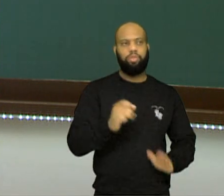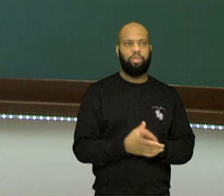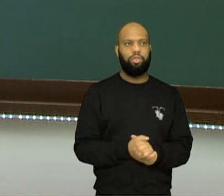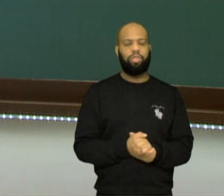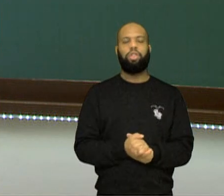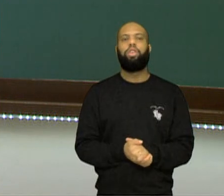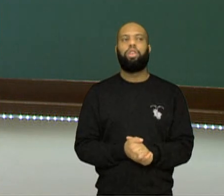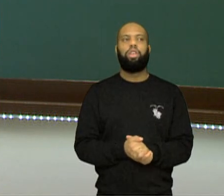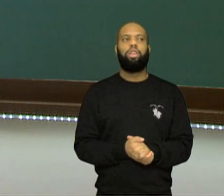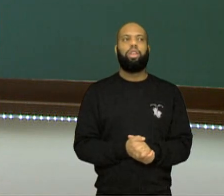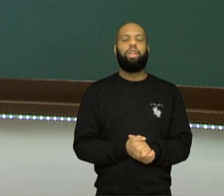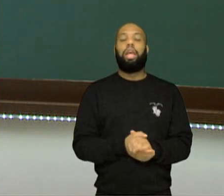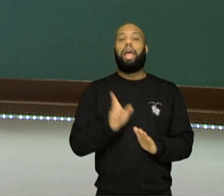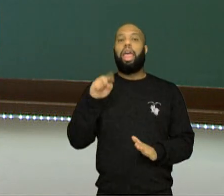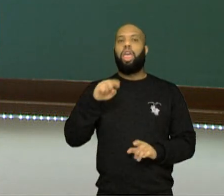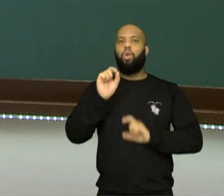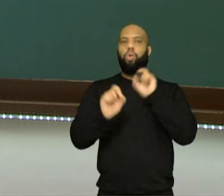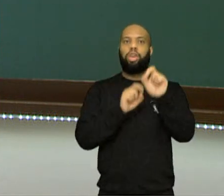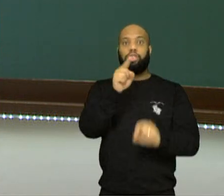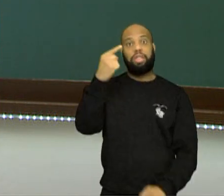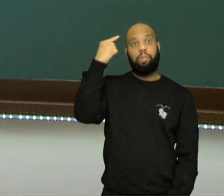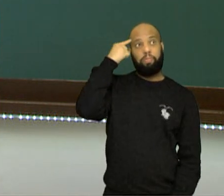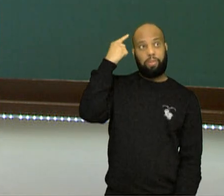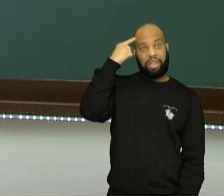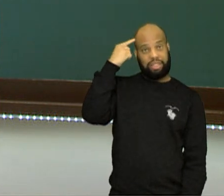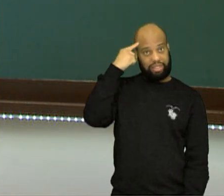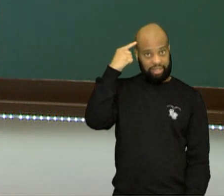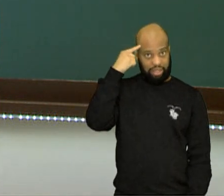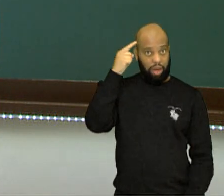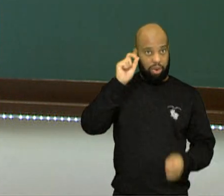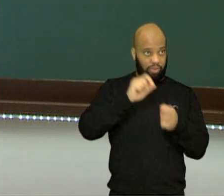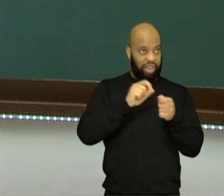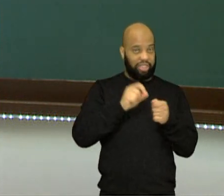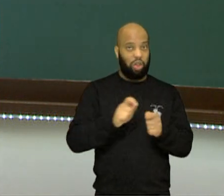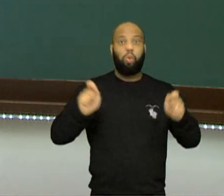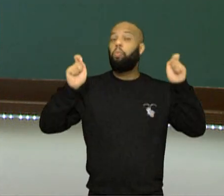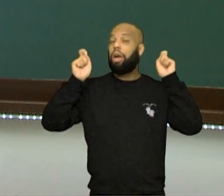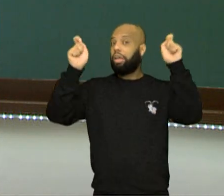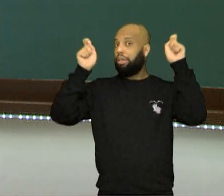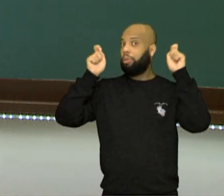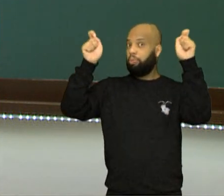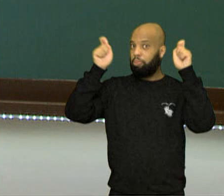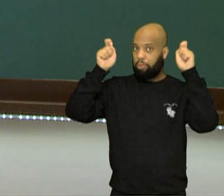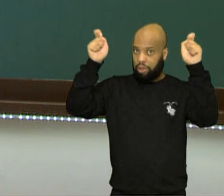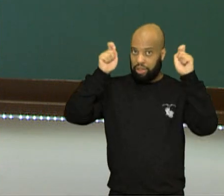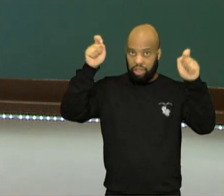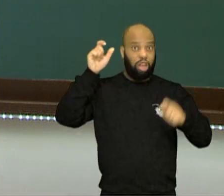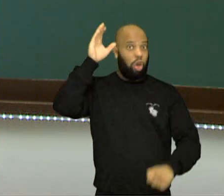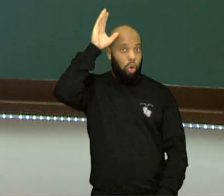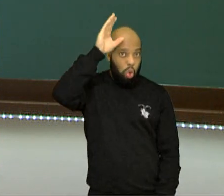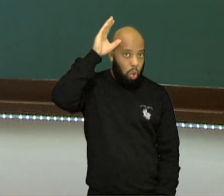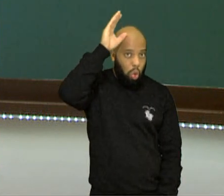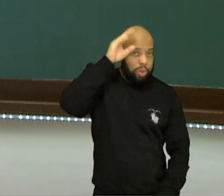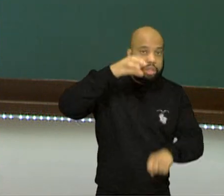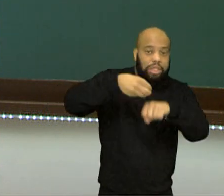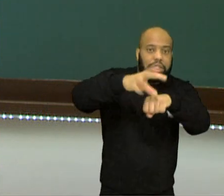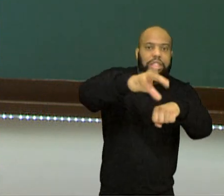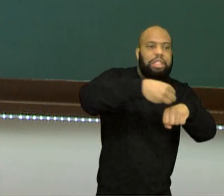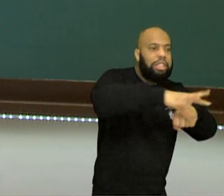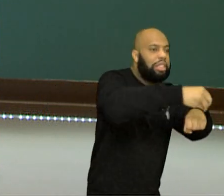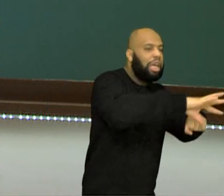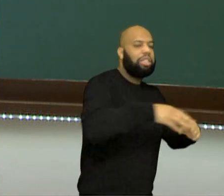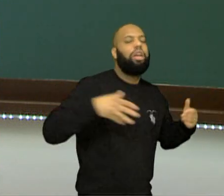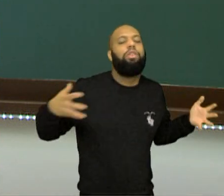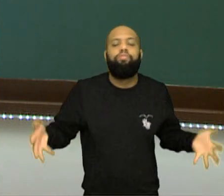é uma simulação. Então o que vocês vão fazer? Uma campanha de conscientização ambiental.